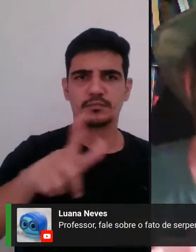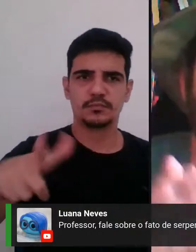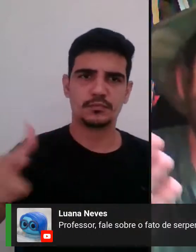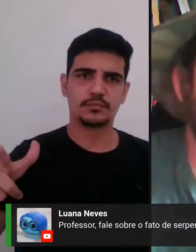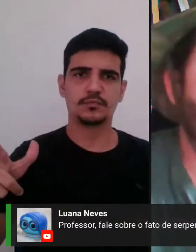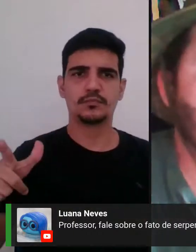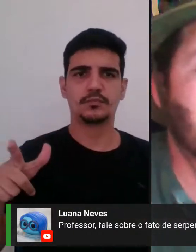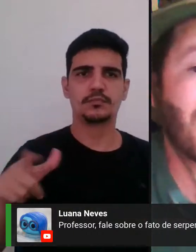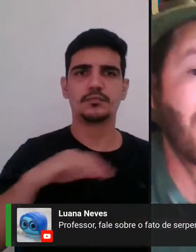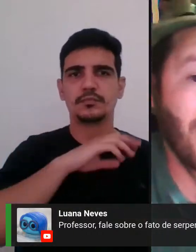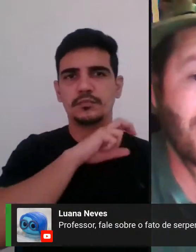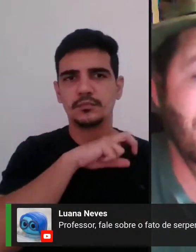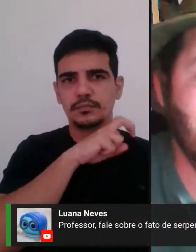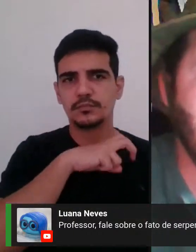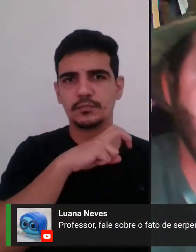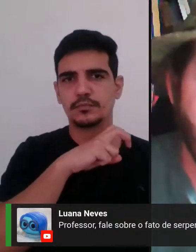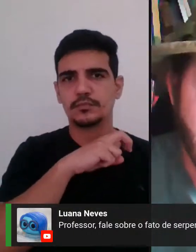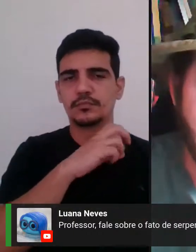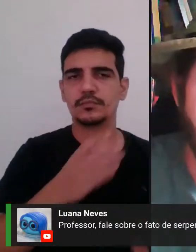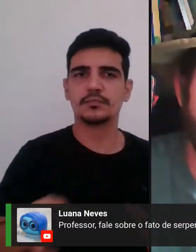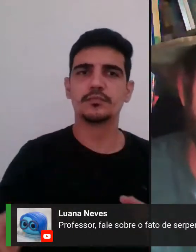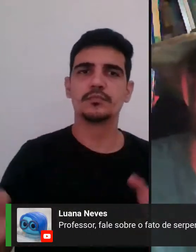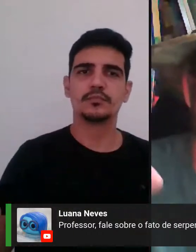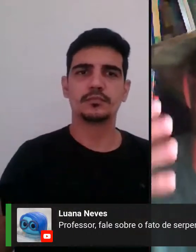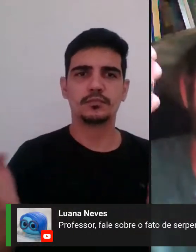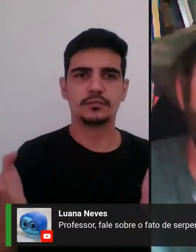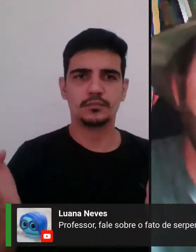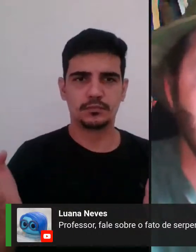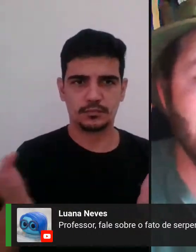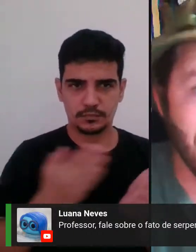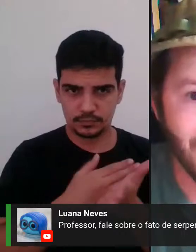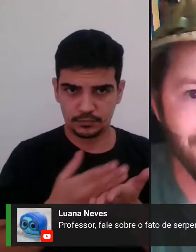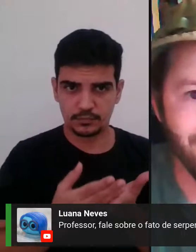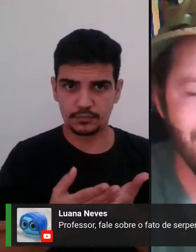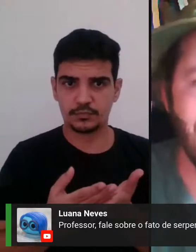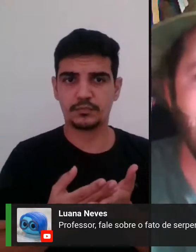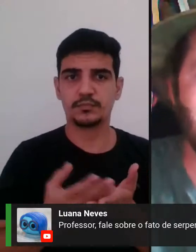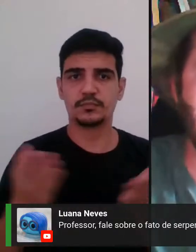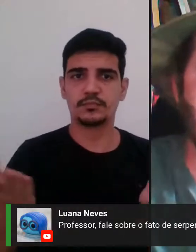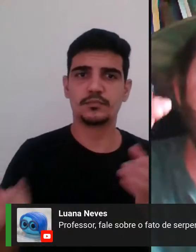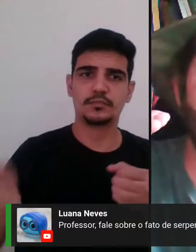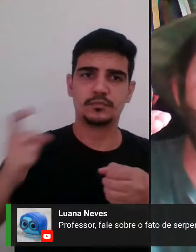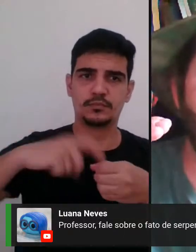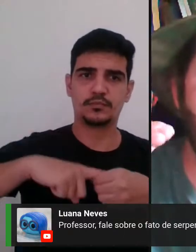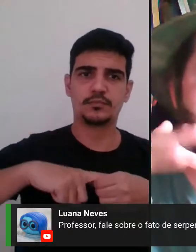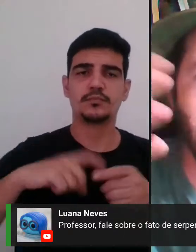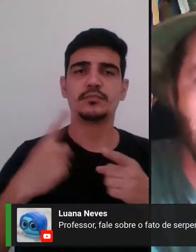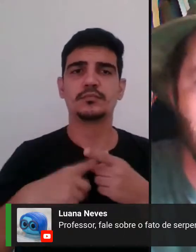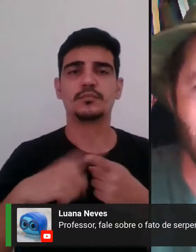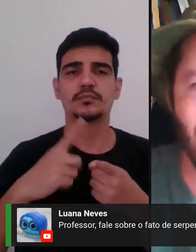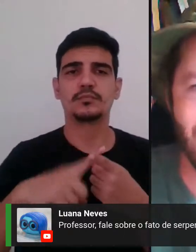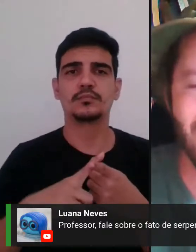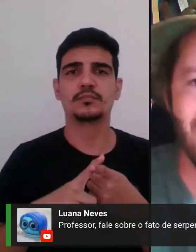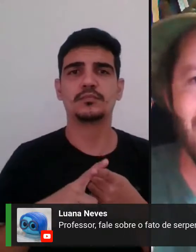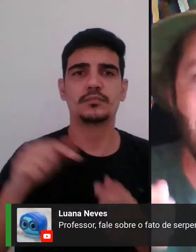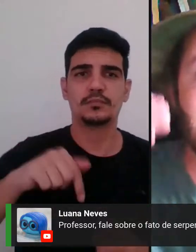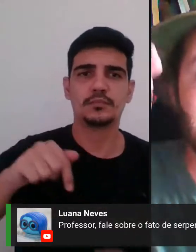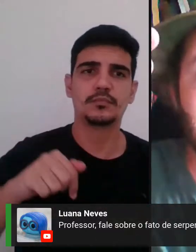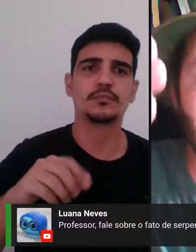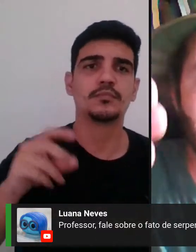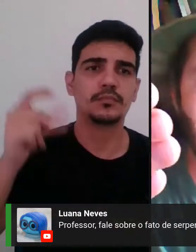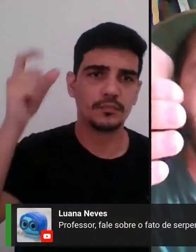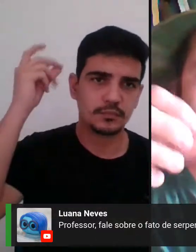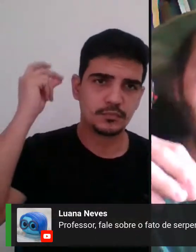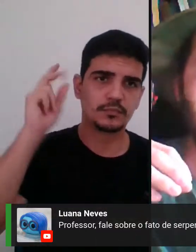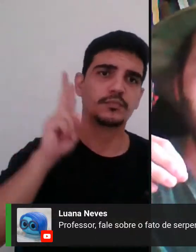vir para um ambiente que já era deles. Eu até brinco, né, quem invadiu a casa de quem? Né, antes de ser Porto Velho, aqui era a Amazônia. Antes